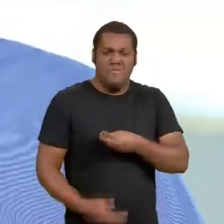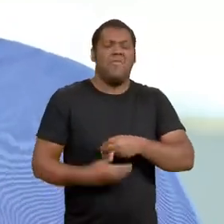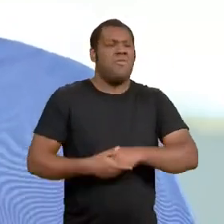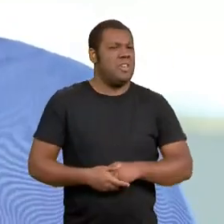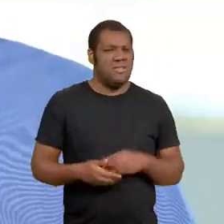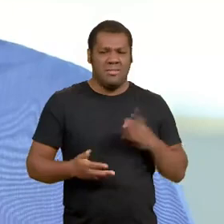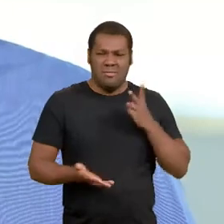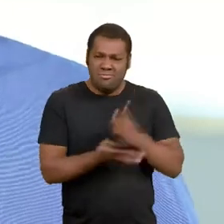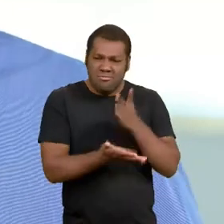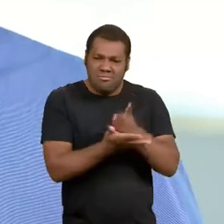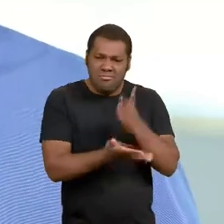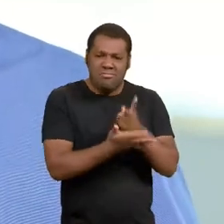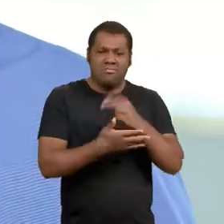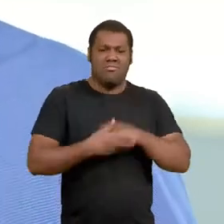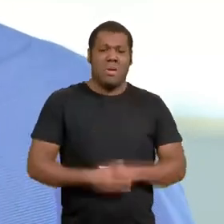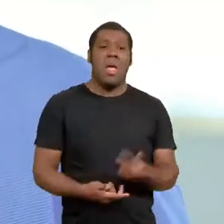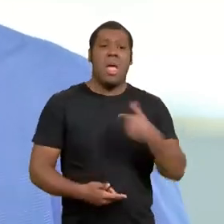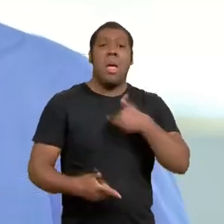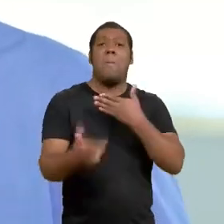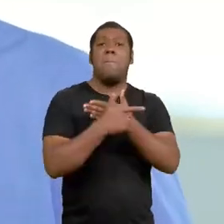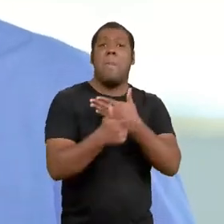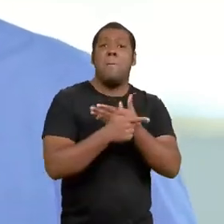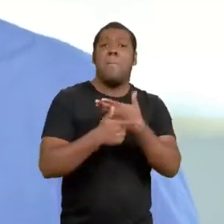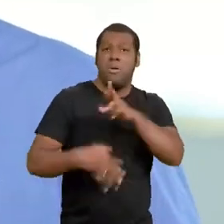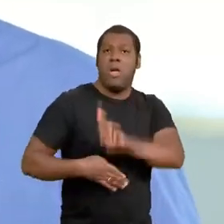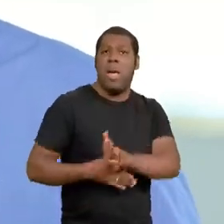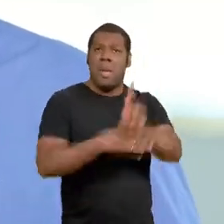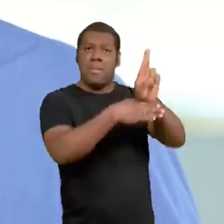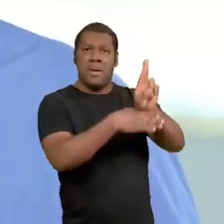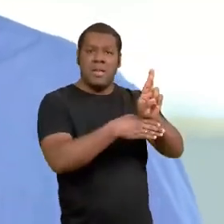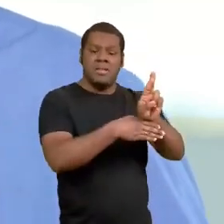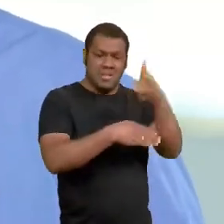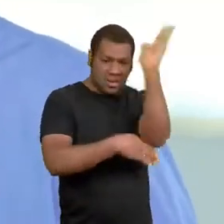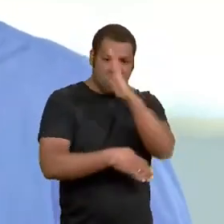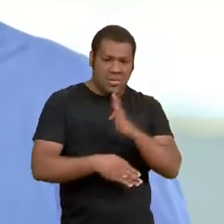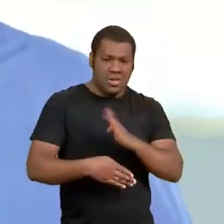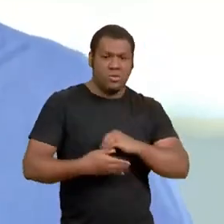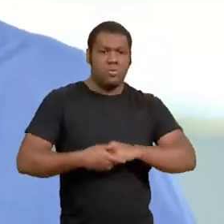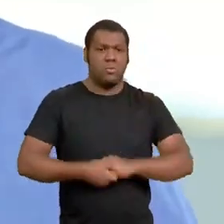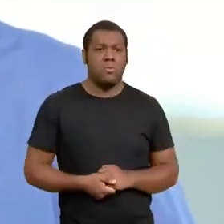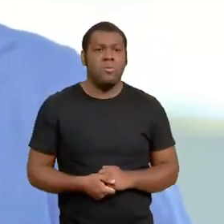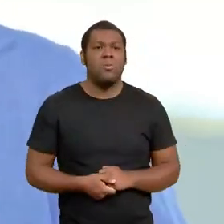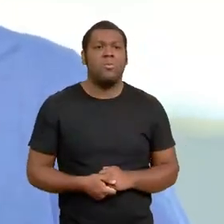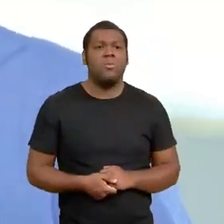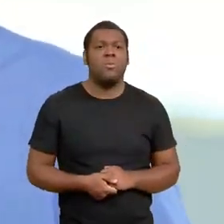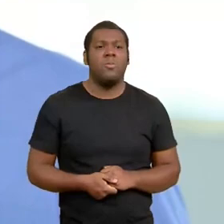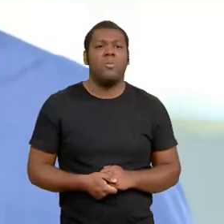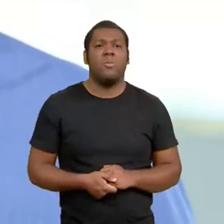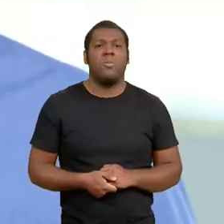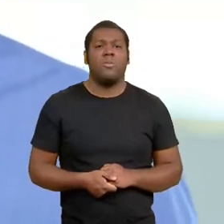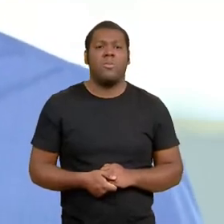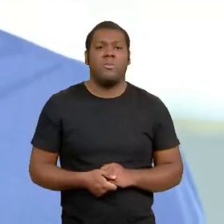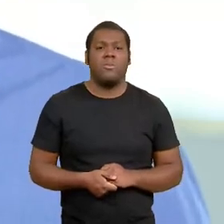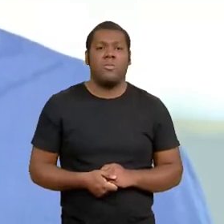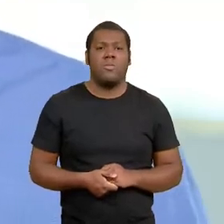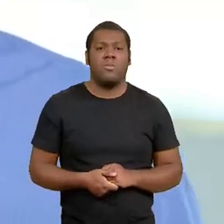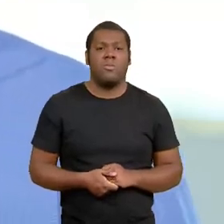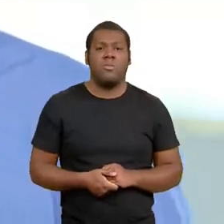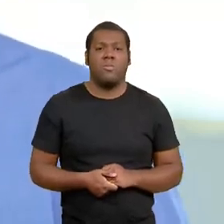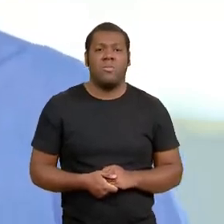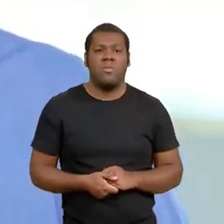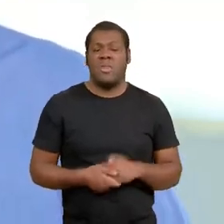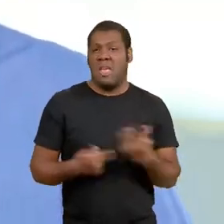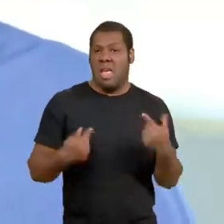um papel de representação, você não pode passar, sabe, frouxidão, você não